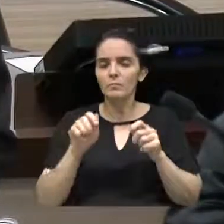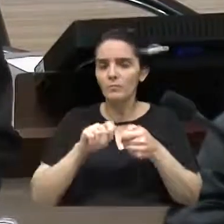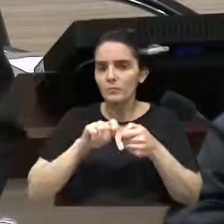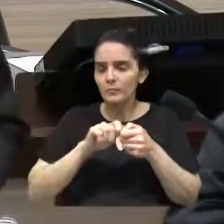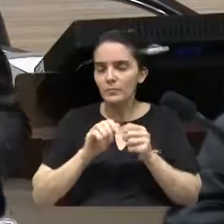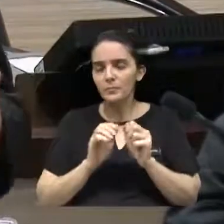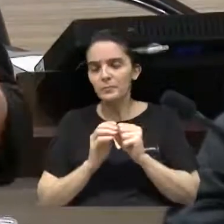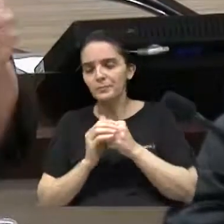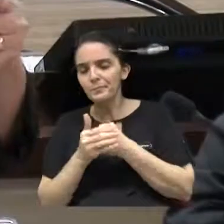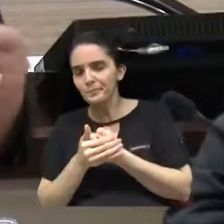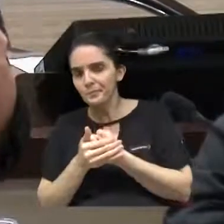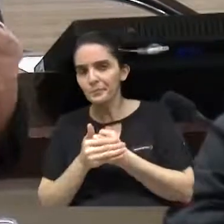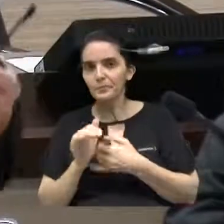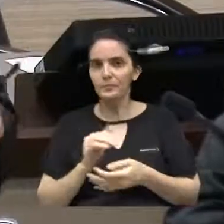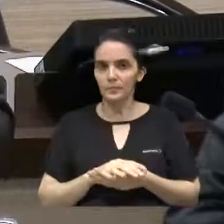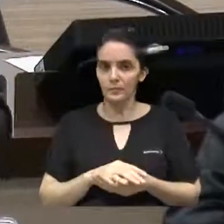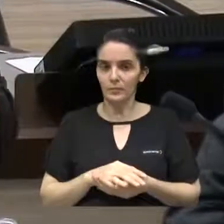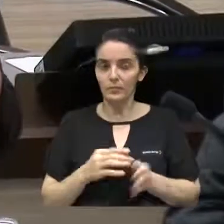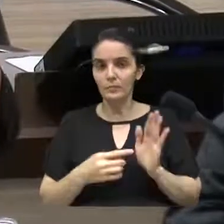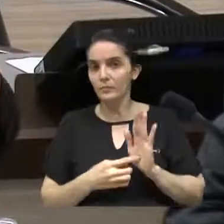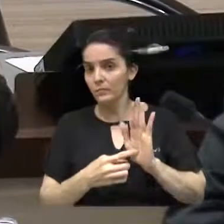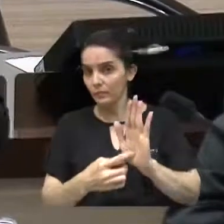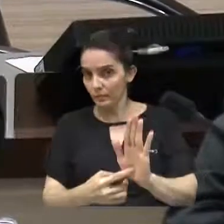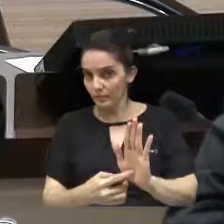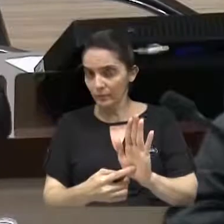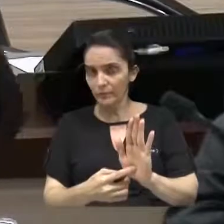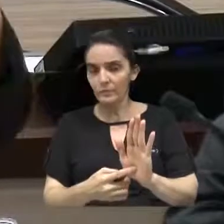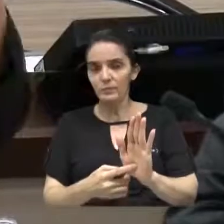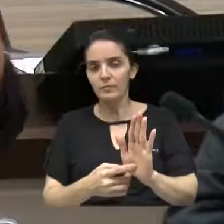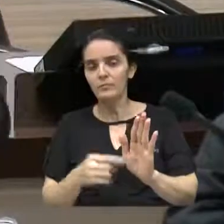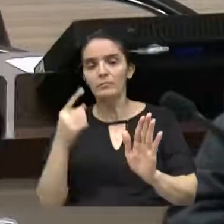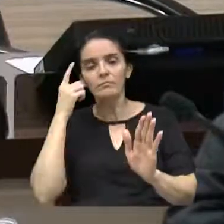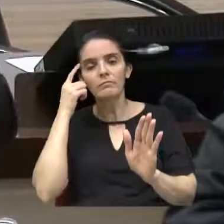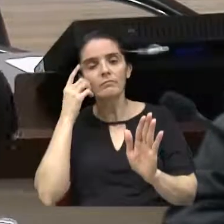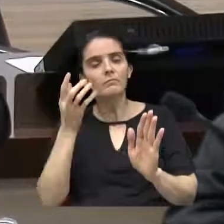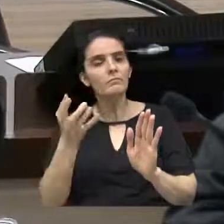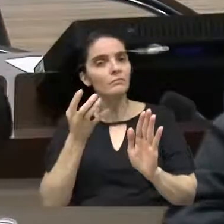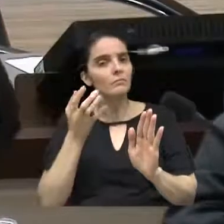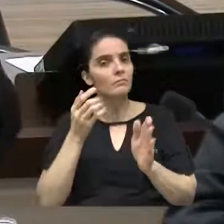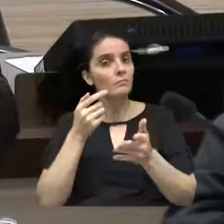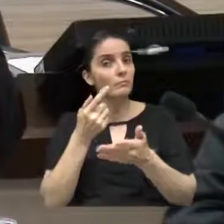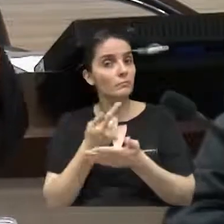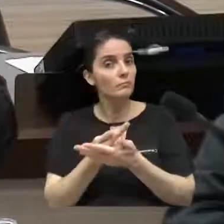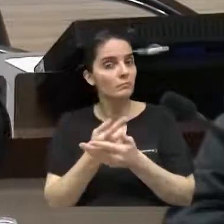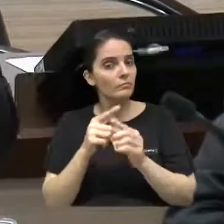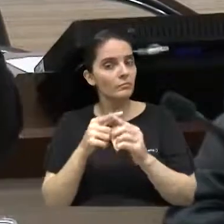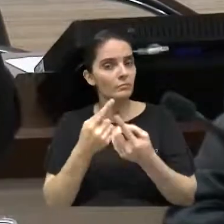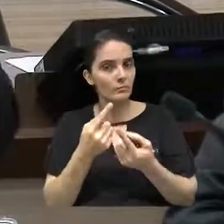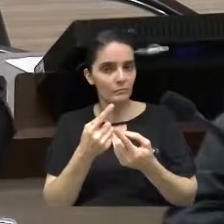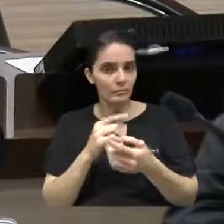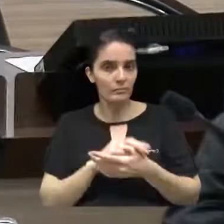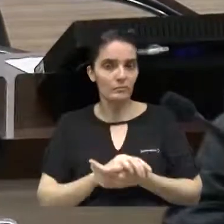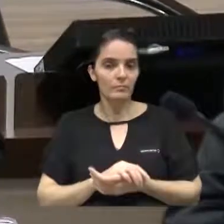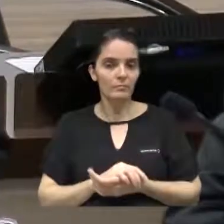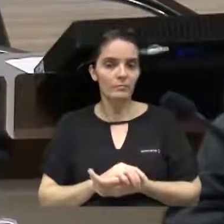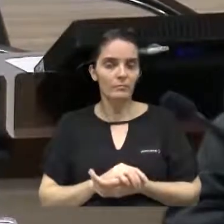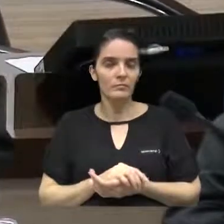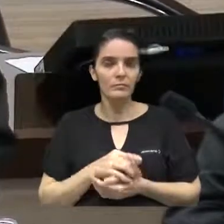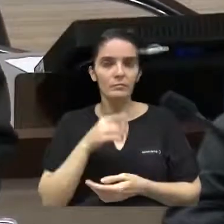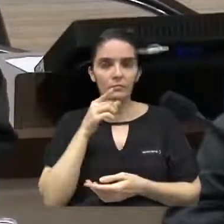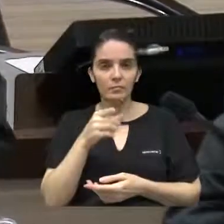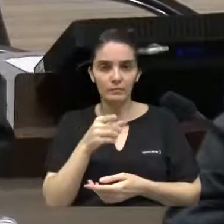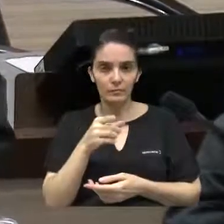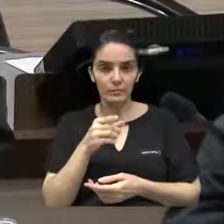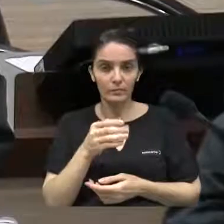acontece. Algumas vezes é oferecido um serviço, você é induzido a ele, a comprar um produto, mas muitas vezes você fica